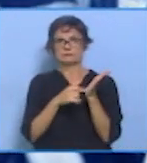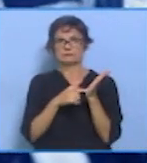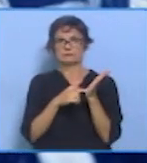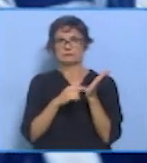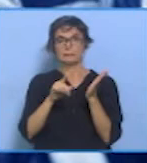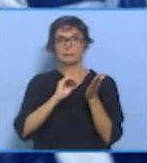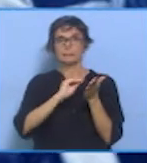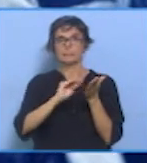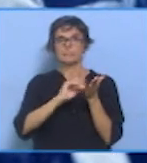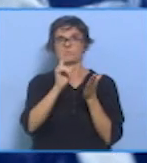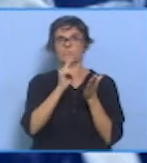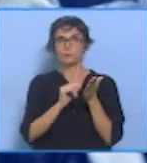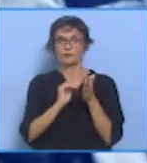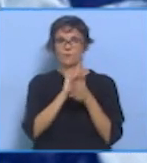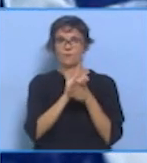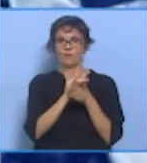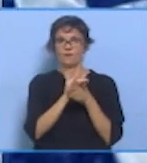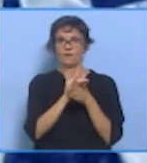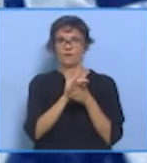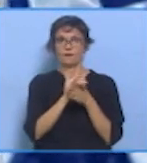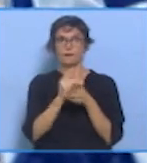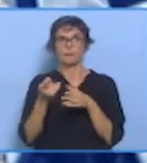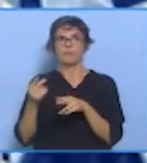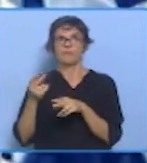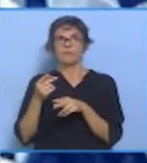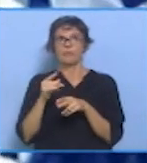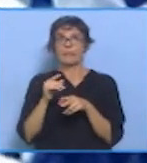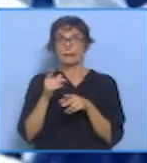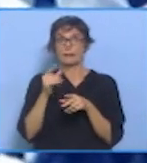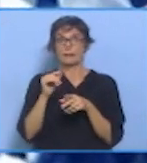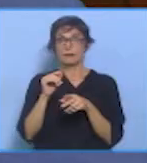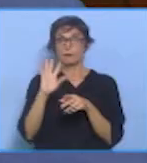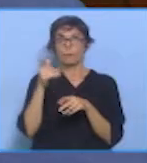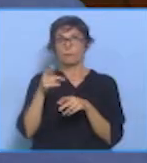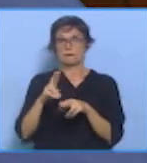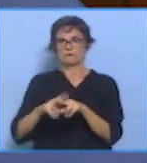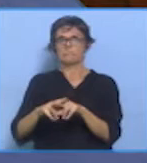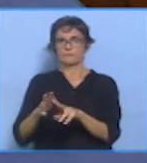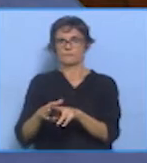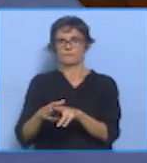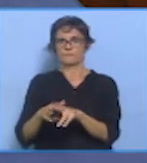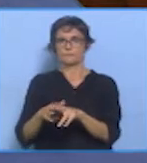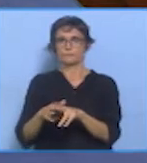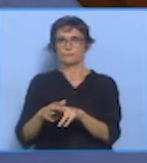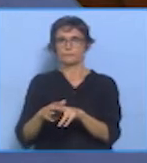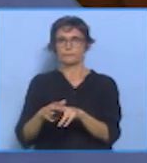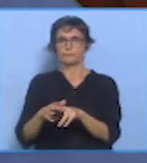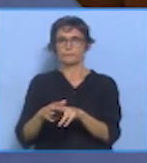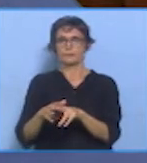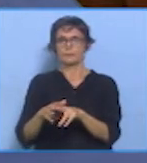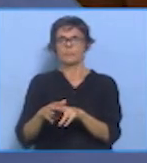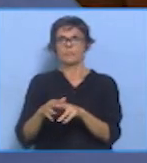escreve esta carta estando preso, não é clausurado, mas tem a certeza que na questão